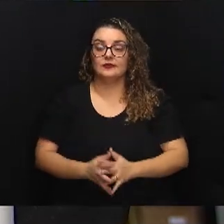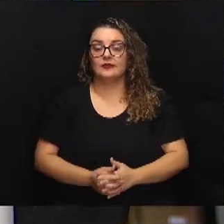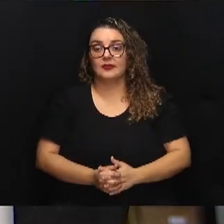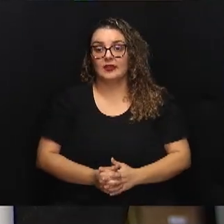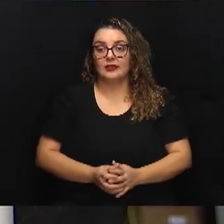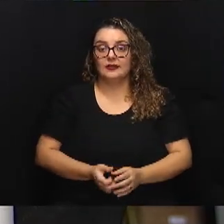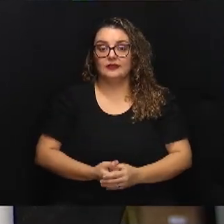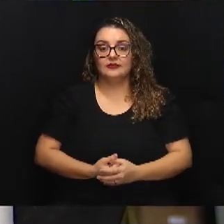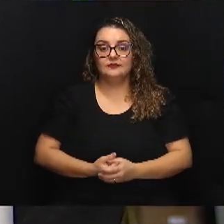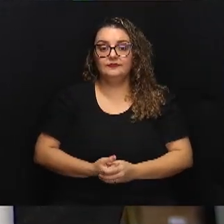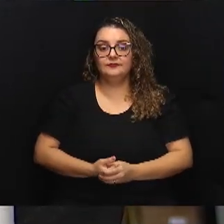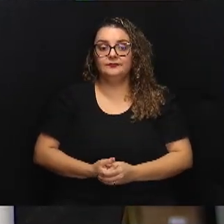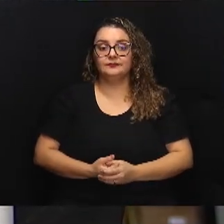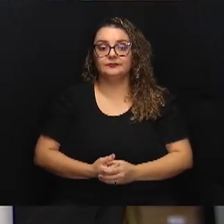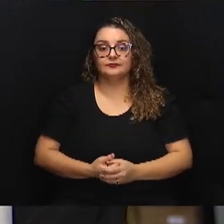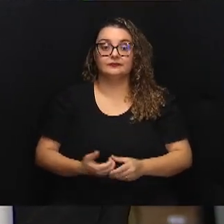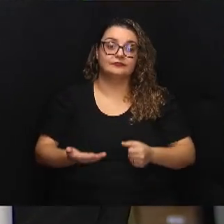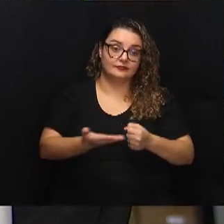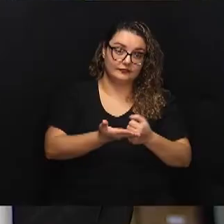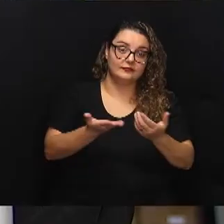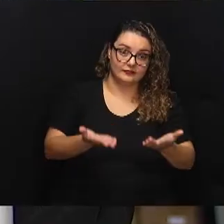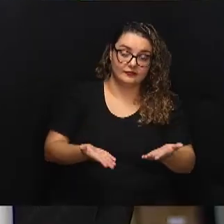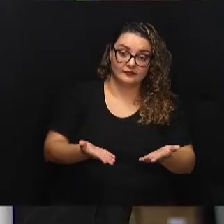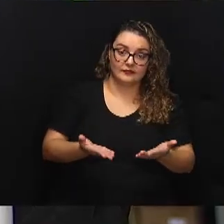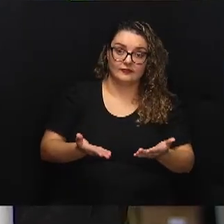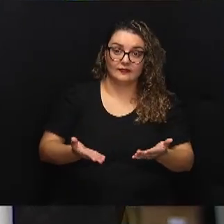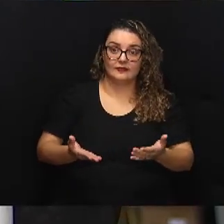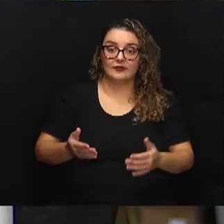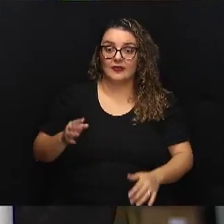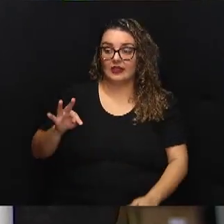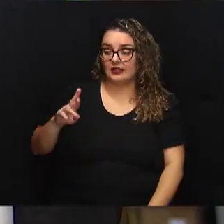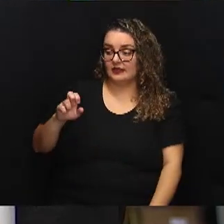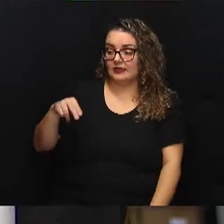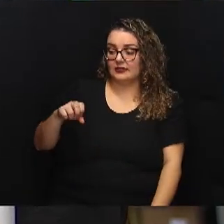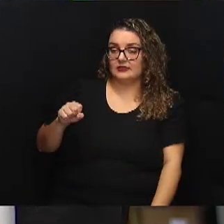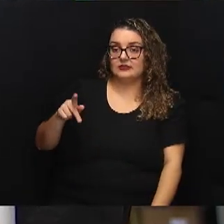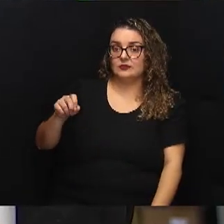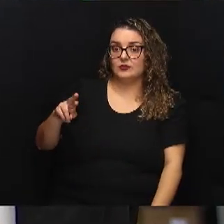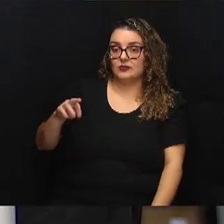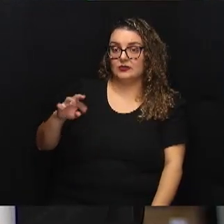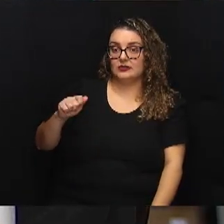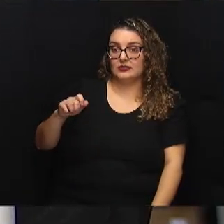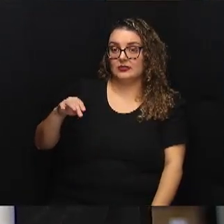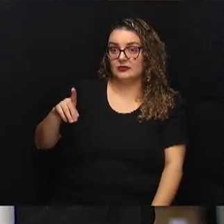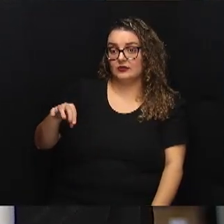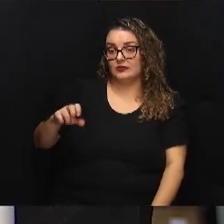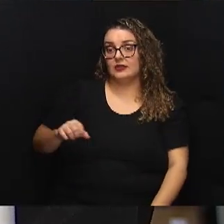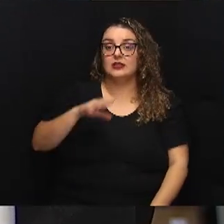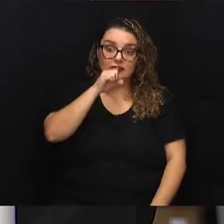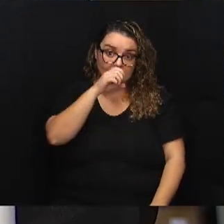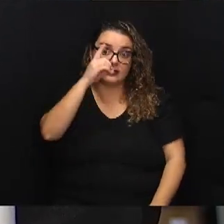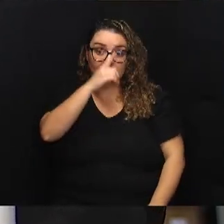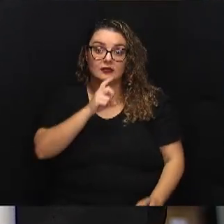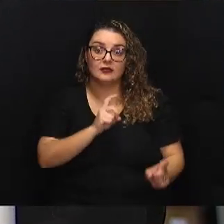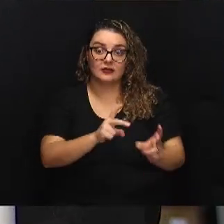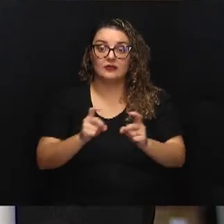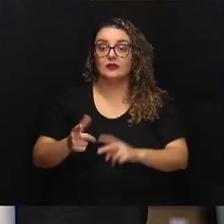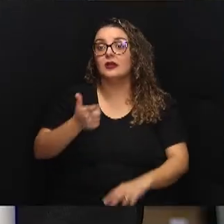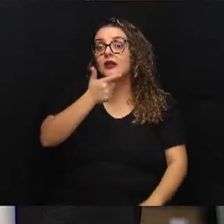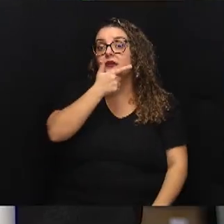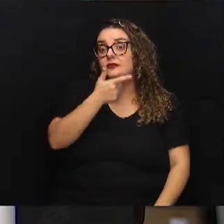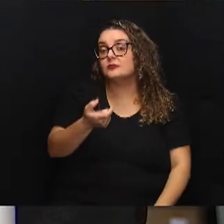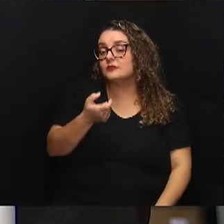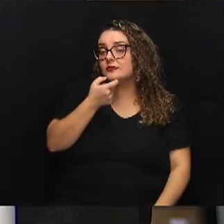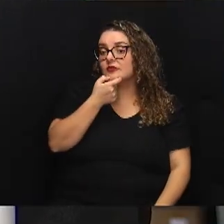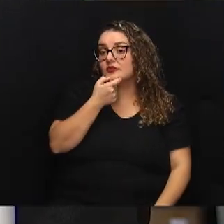e nesse intervalo que eu estava na transportadora da carreta, sábado e domingo eu trabalhava vendendo queijo, bolacha